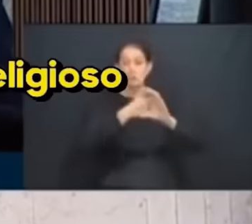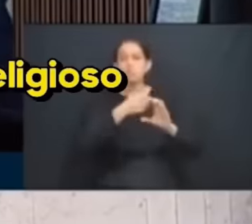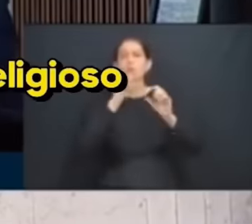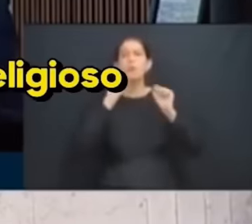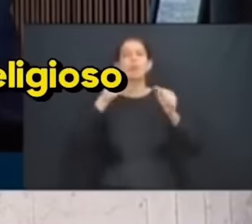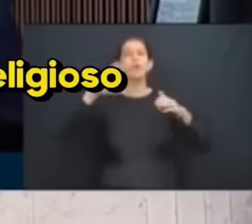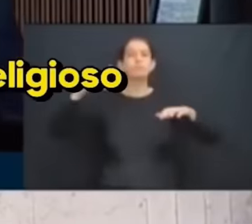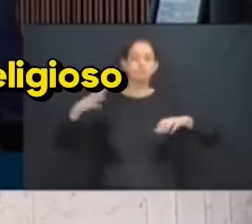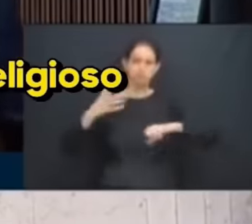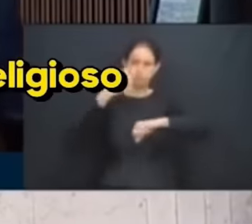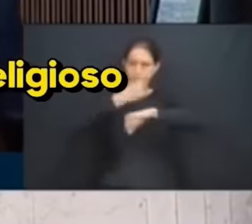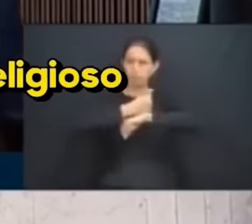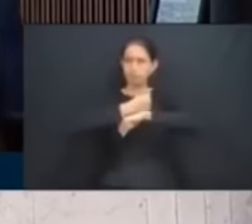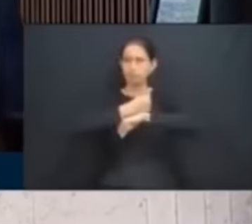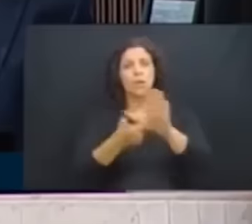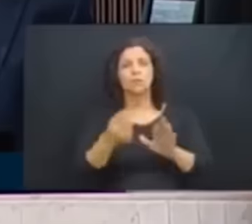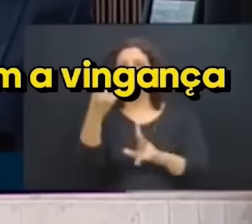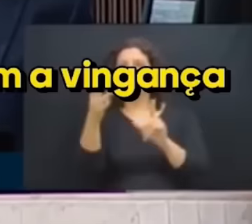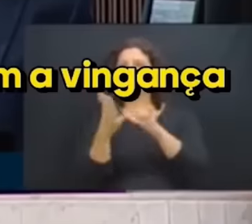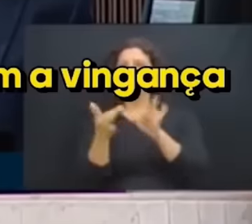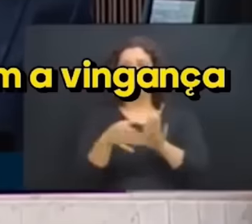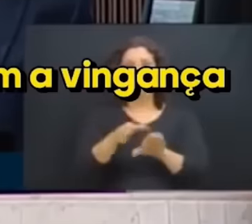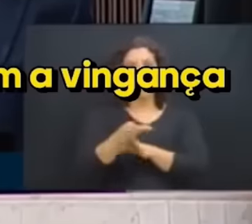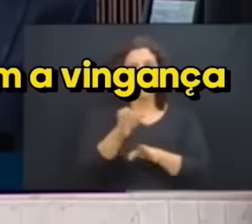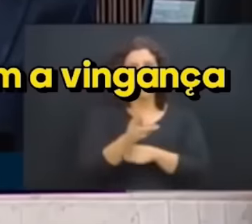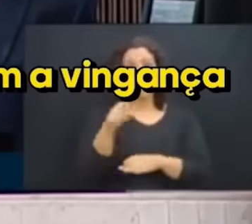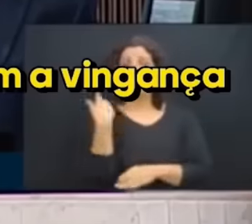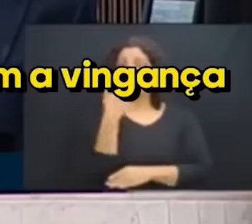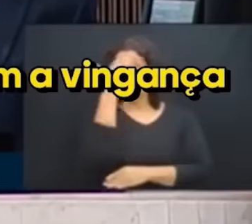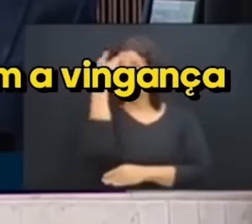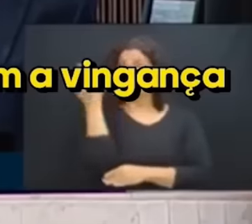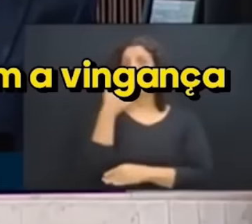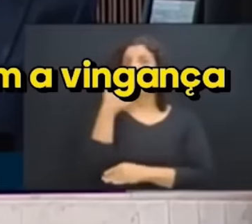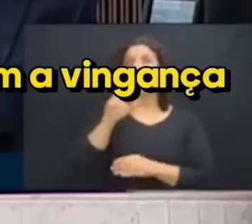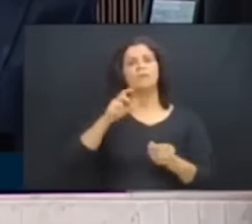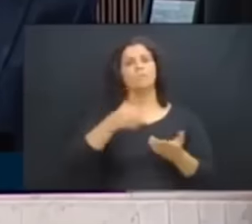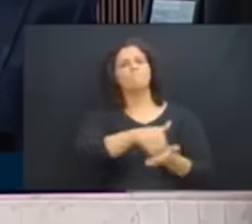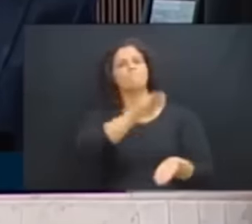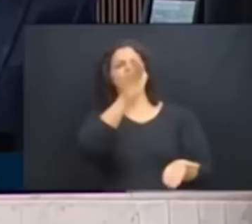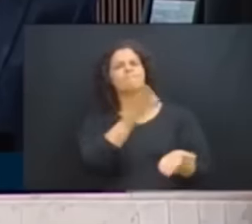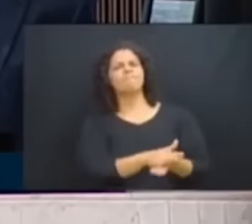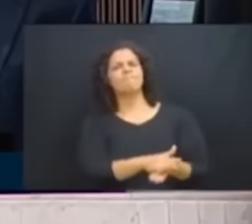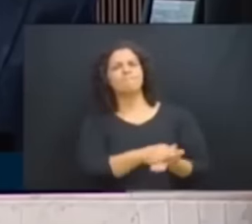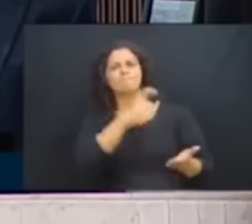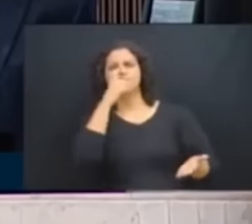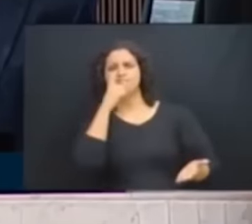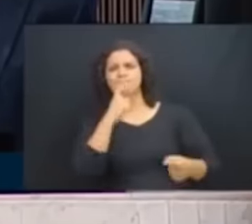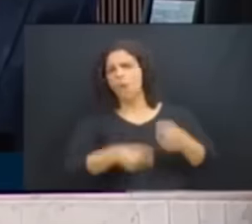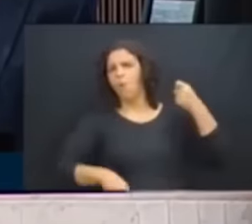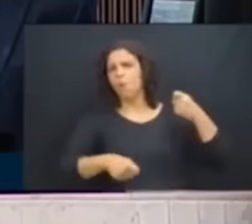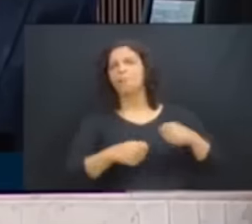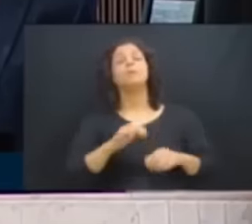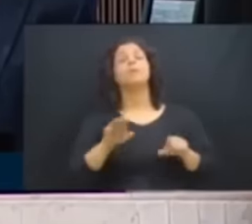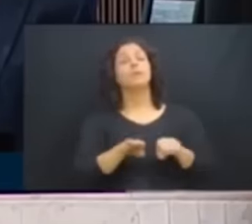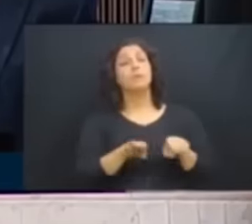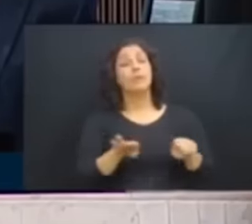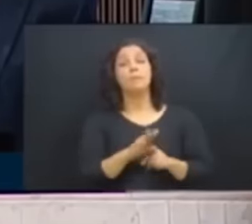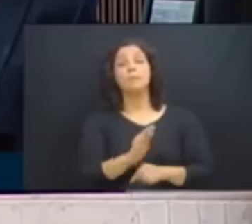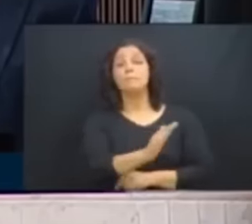pelo populismo religioso. Aqueles que reivindicam a vingança, a morte.